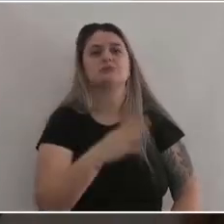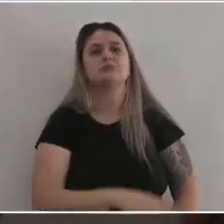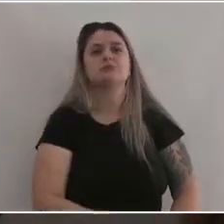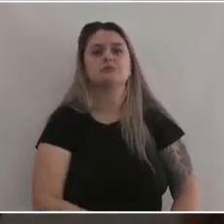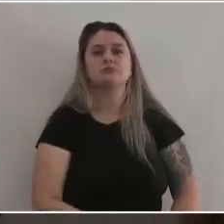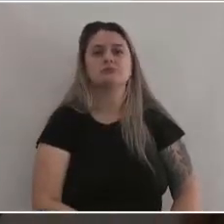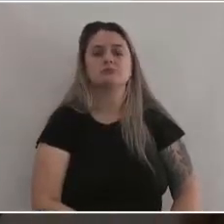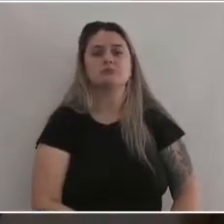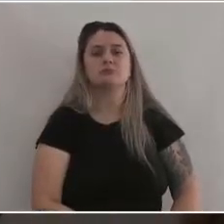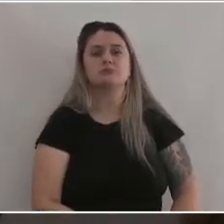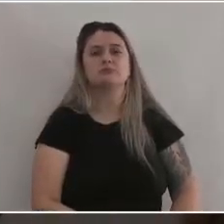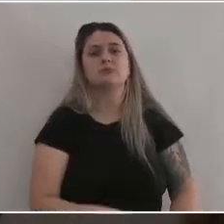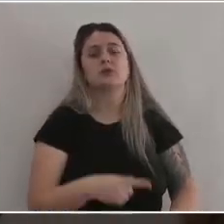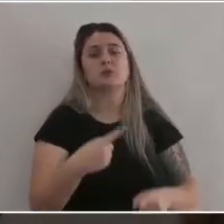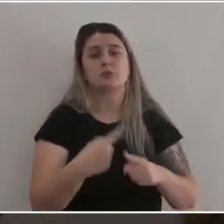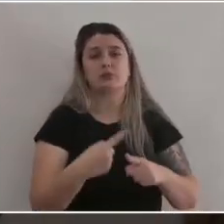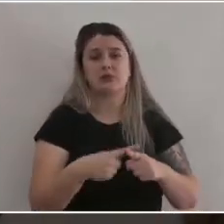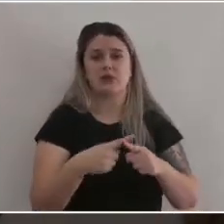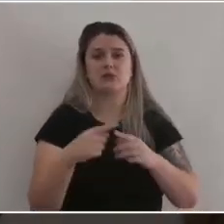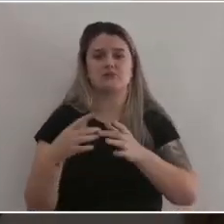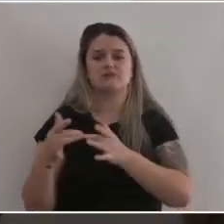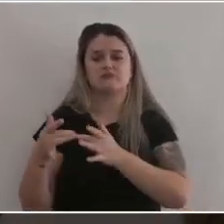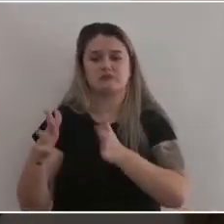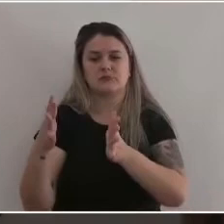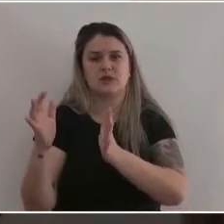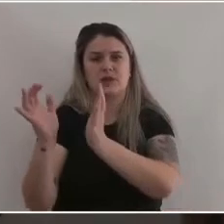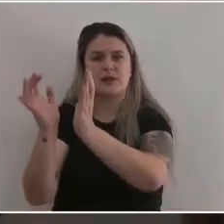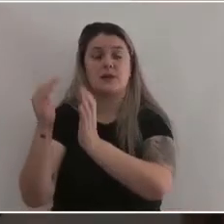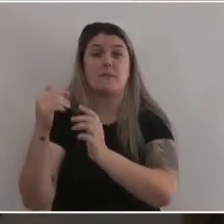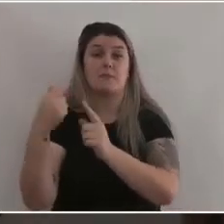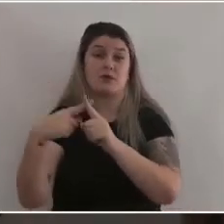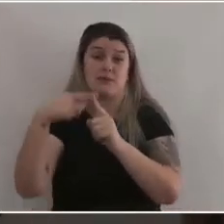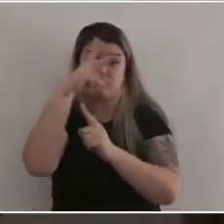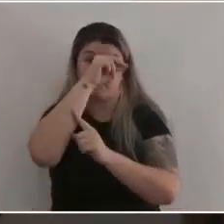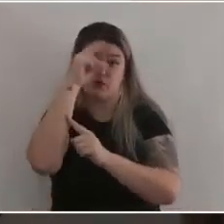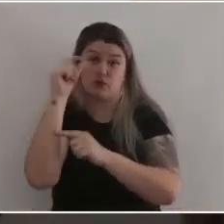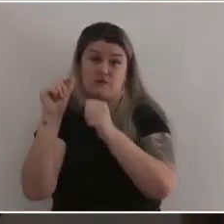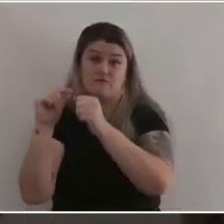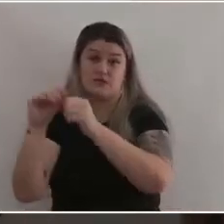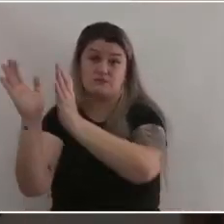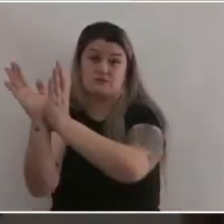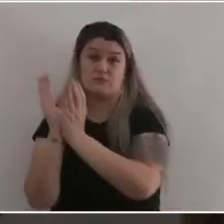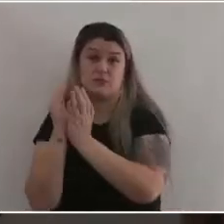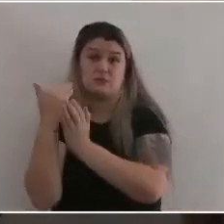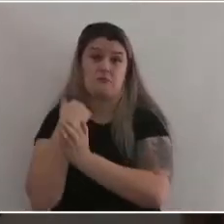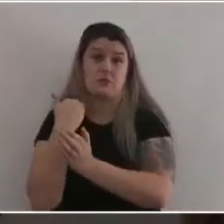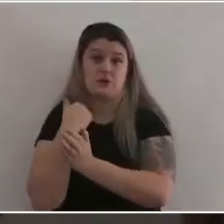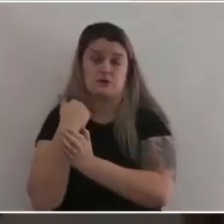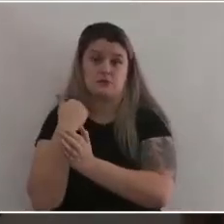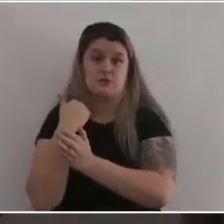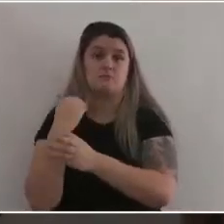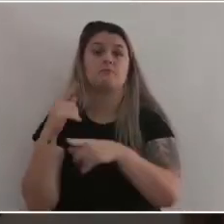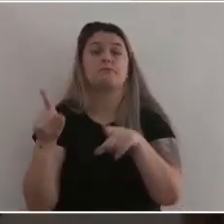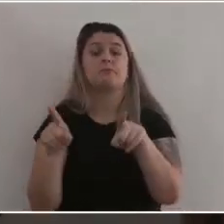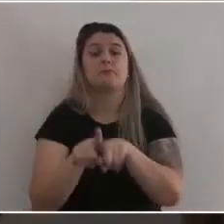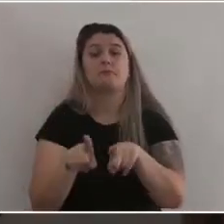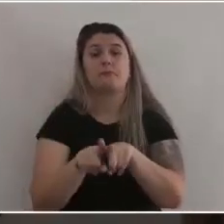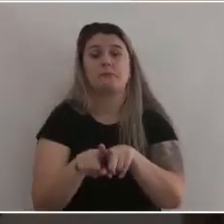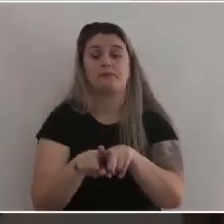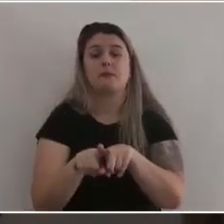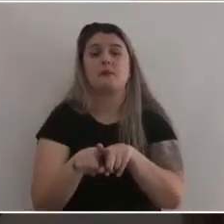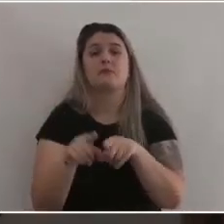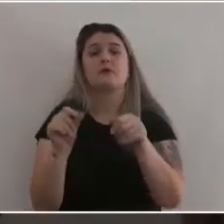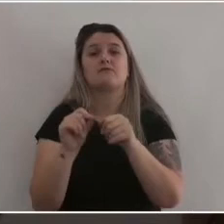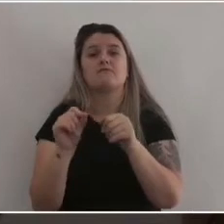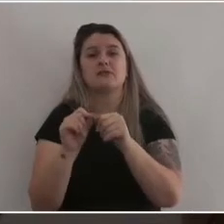36.737.000, justamente pela liberação dos empréstimos ao Finisa, a outra